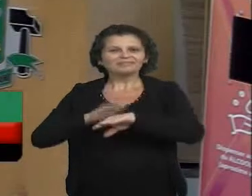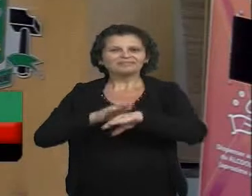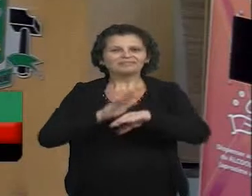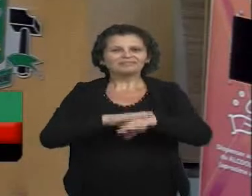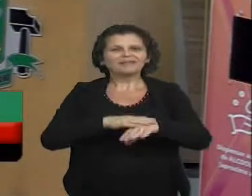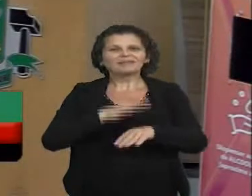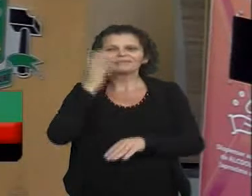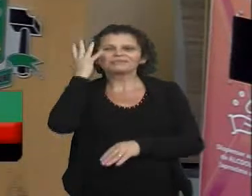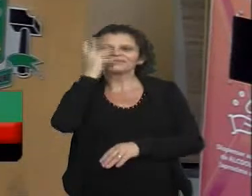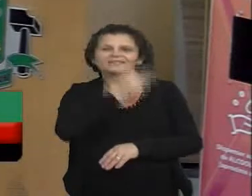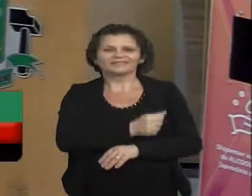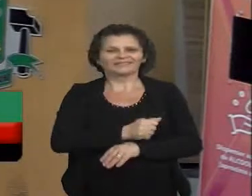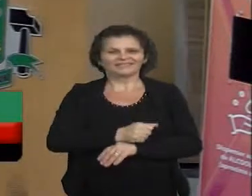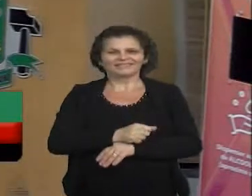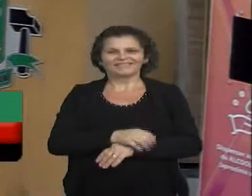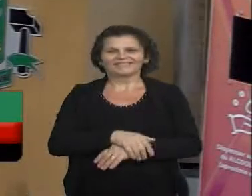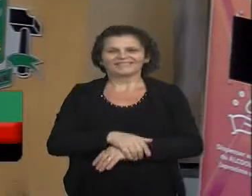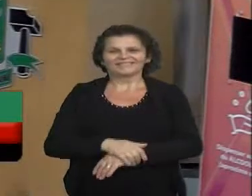Altino na época dela.